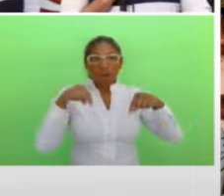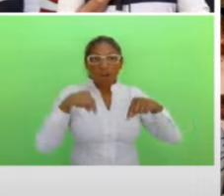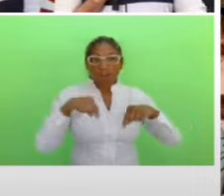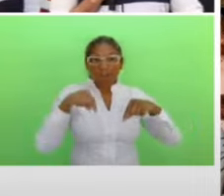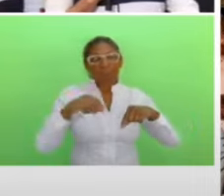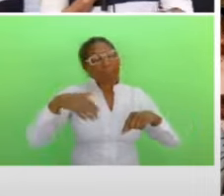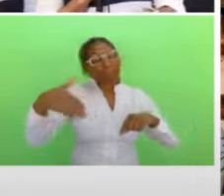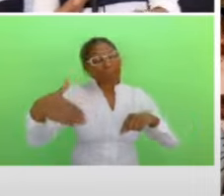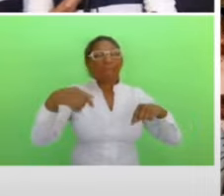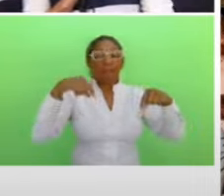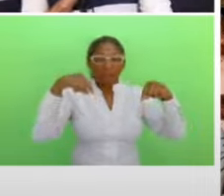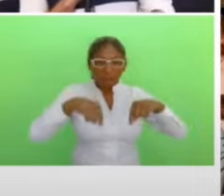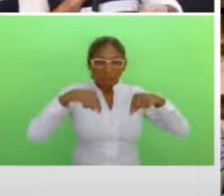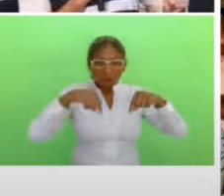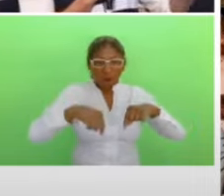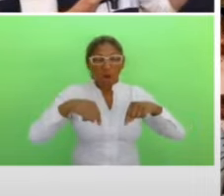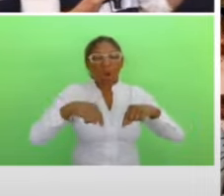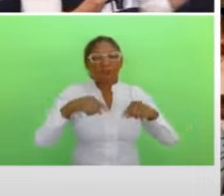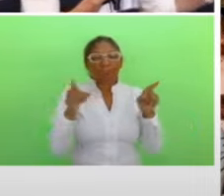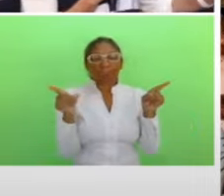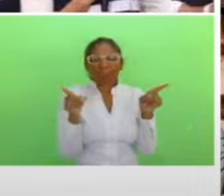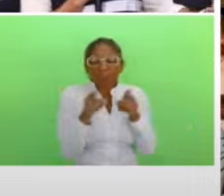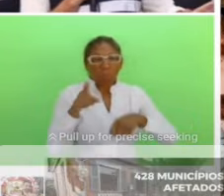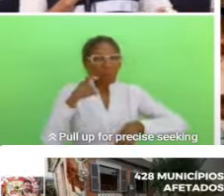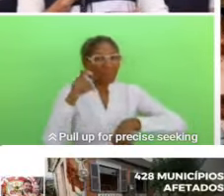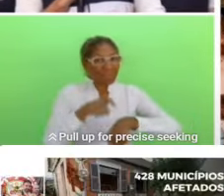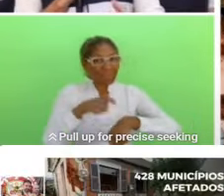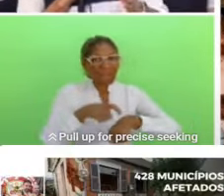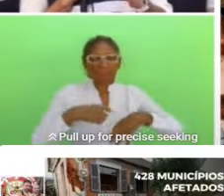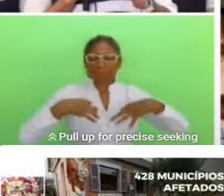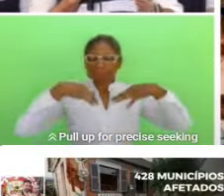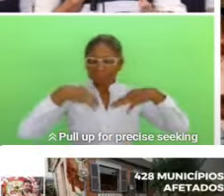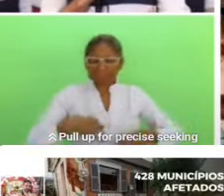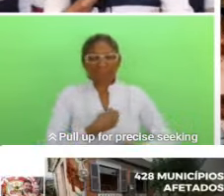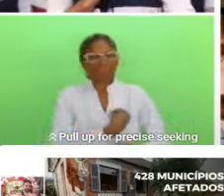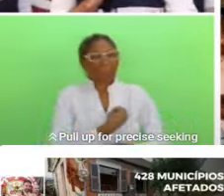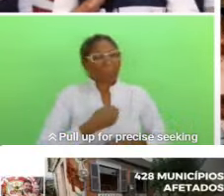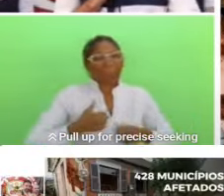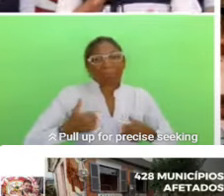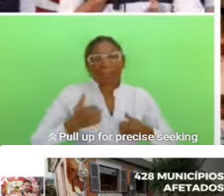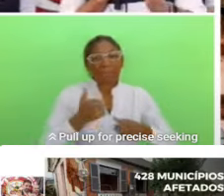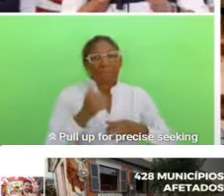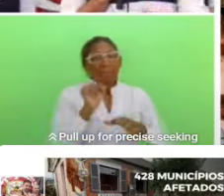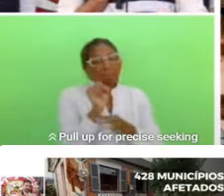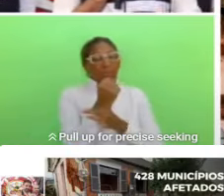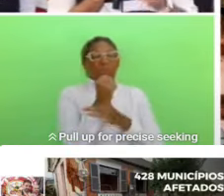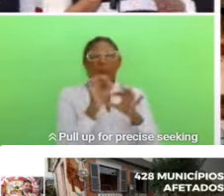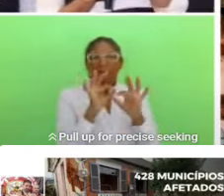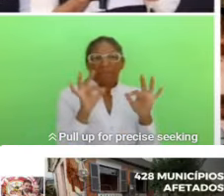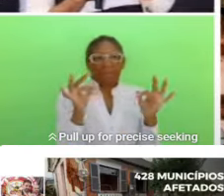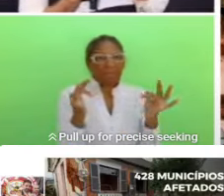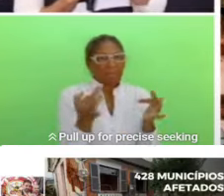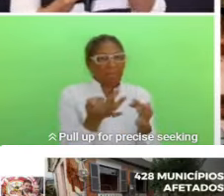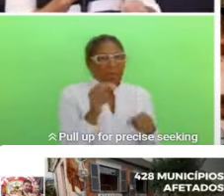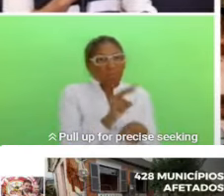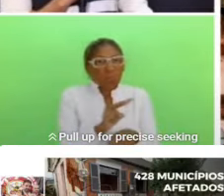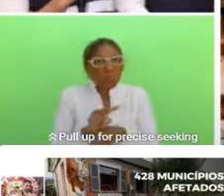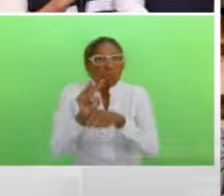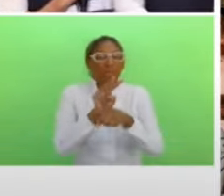1. 482.000 pessoas afetadas 1 milhão e meio ao todo 374 feridos 136